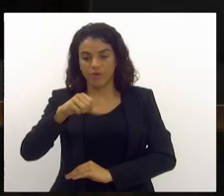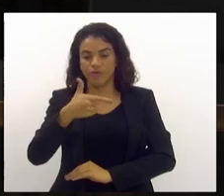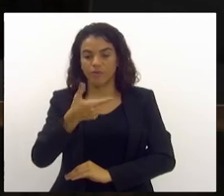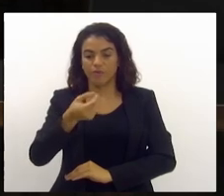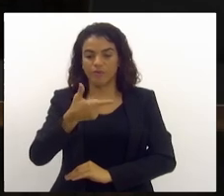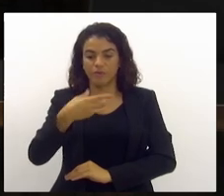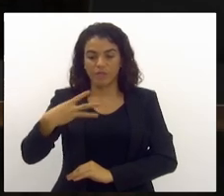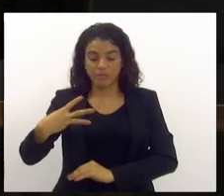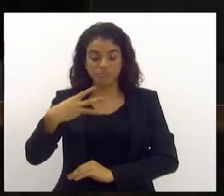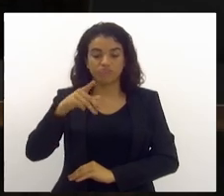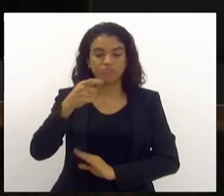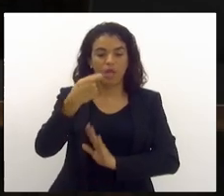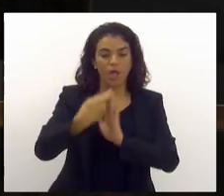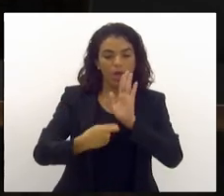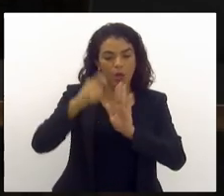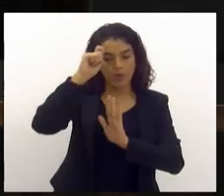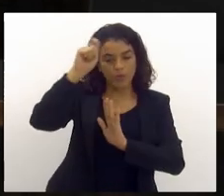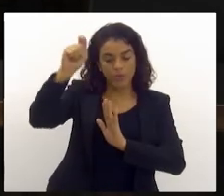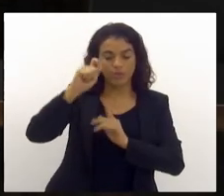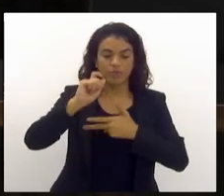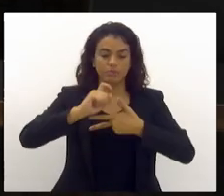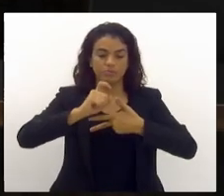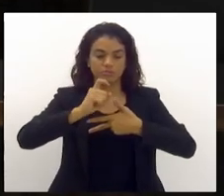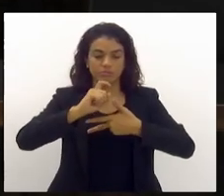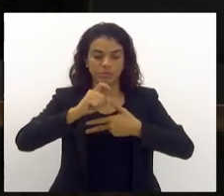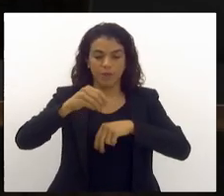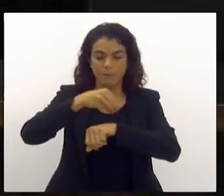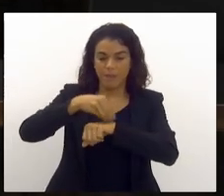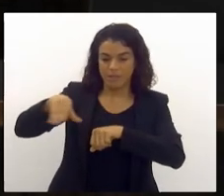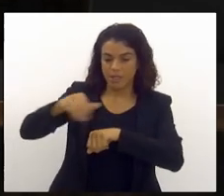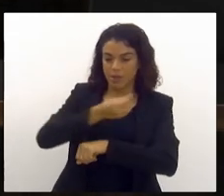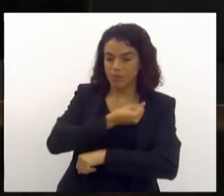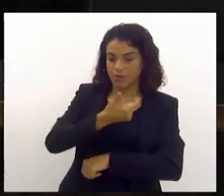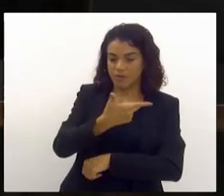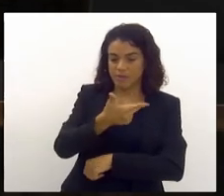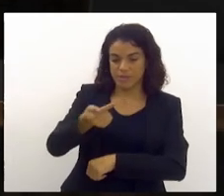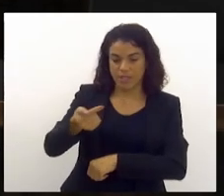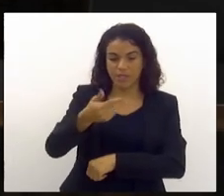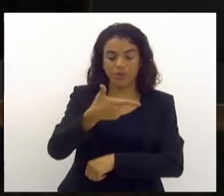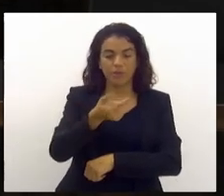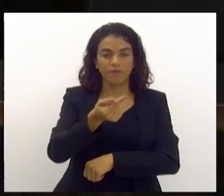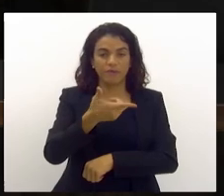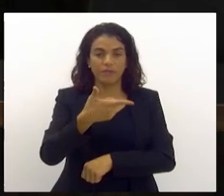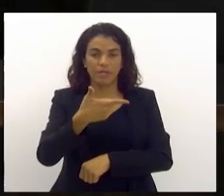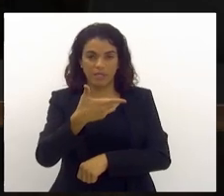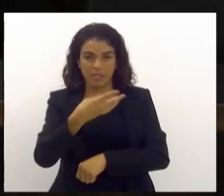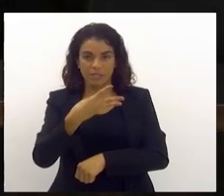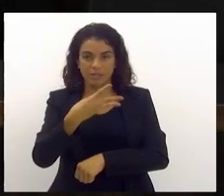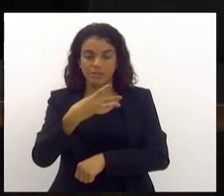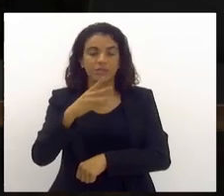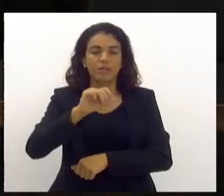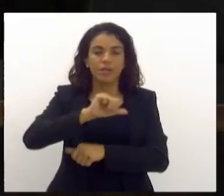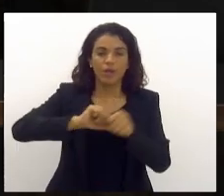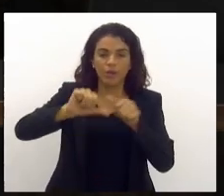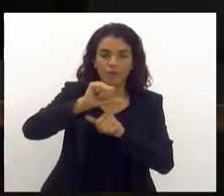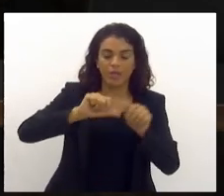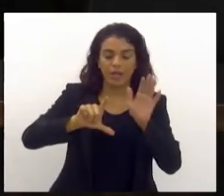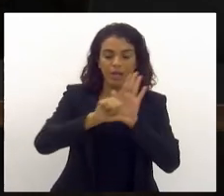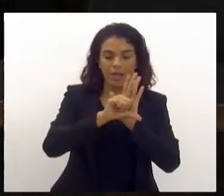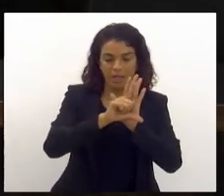2389/2023, de autoria do Poder Executivo, mensagem número 27/2023, que altera as